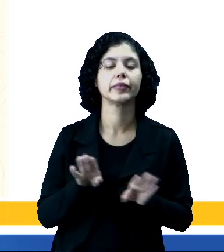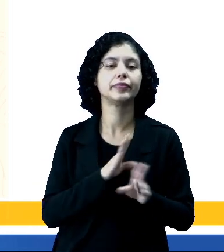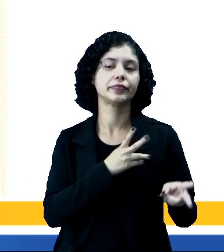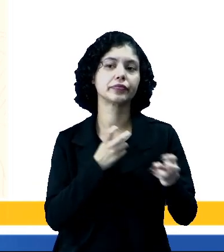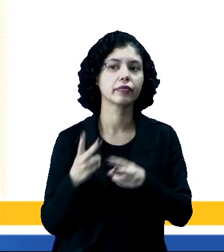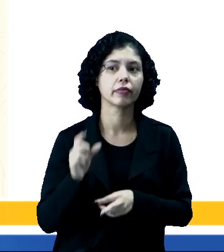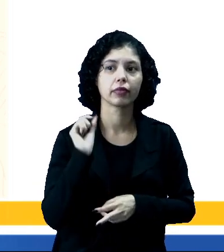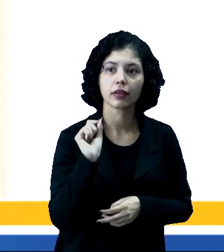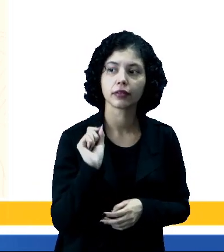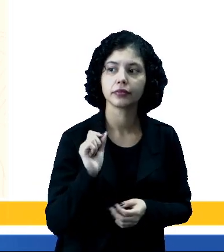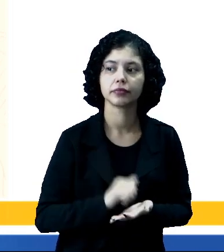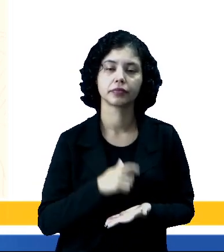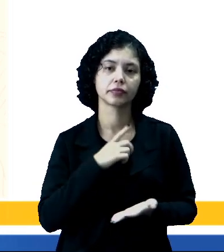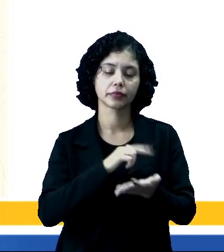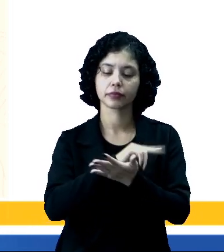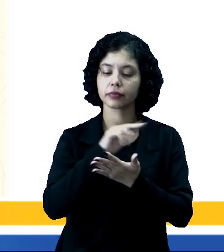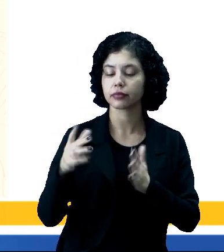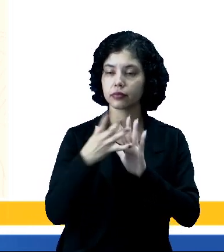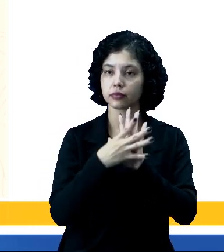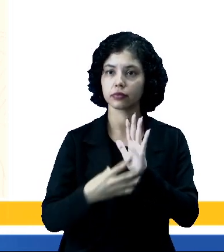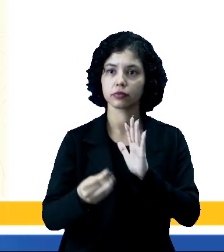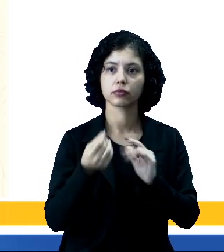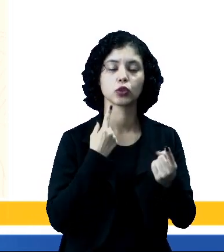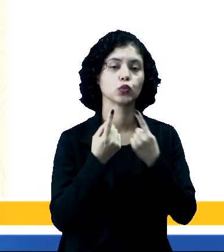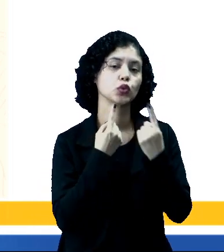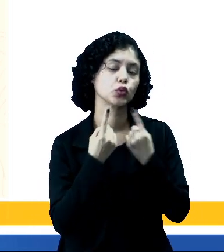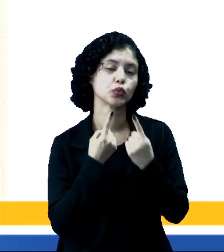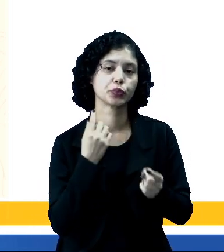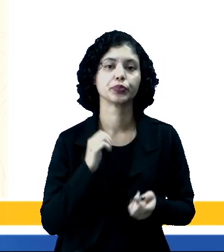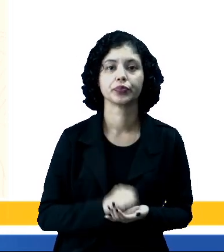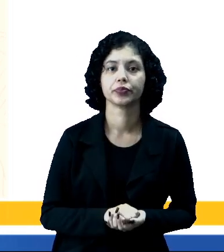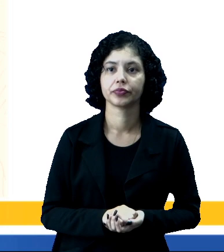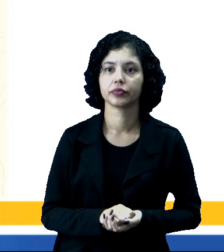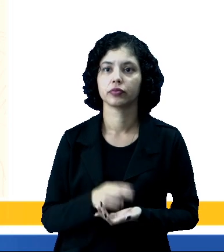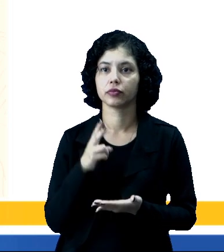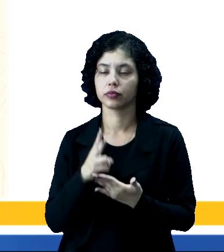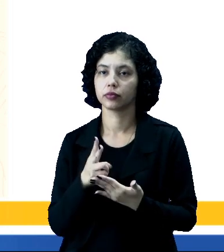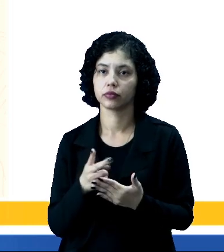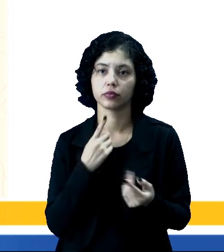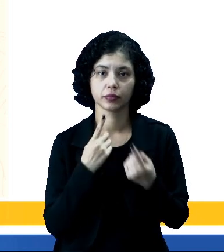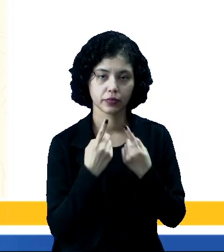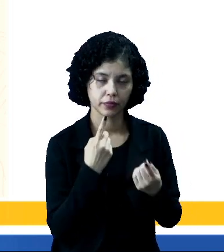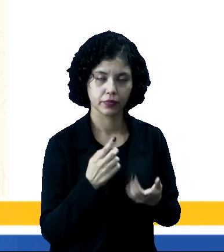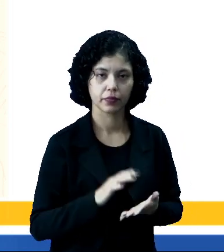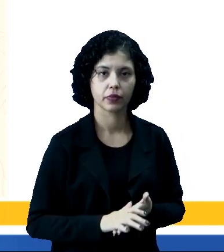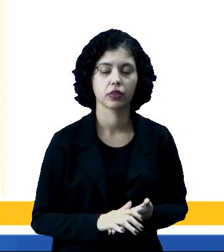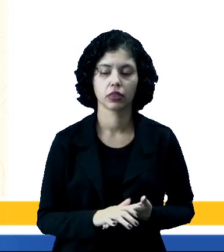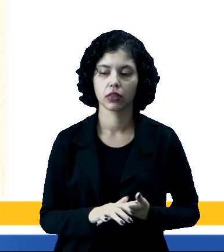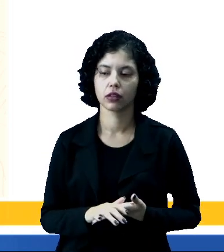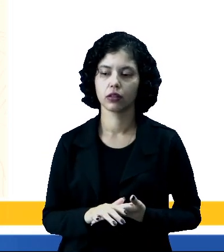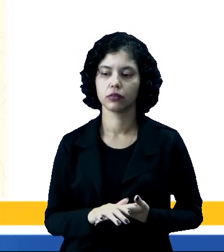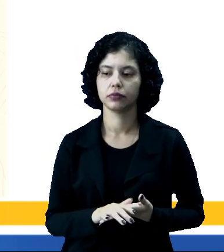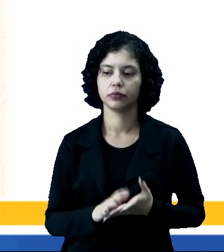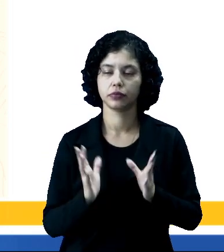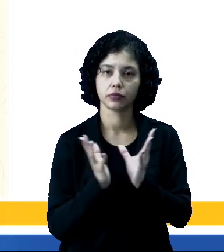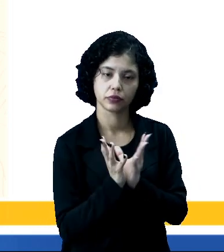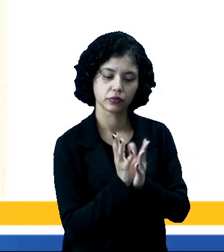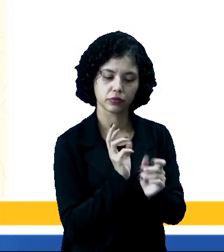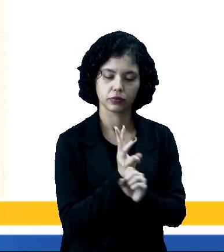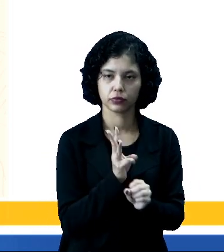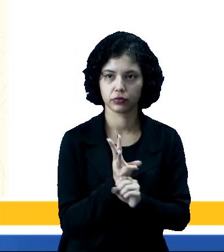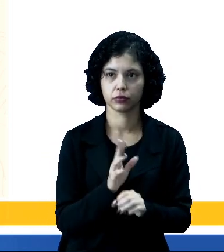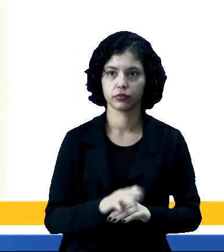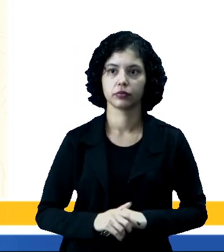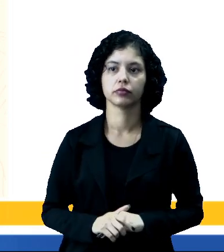podemos perceber que nós temos vários emissores e que são receptores e emissores ao mesmo tempo, porque eles estão conversando dentro de um grupo de